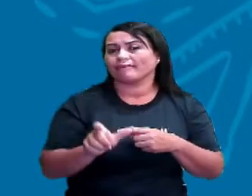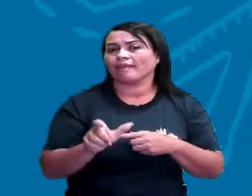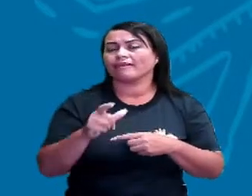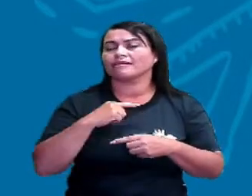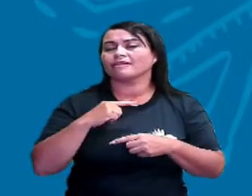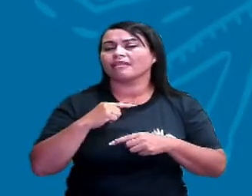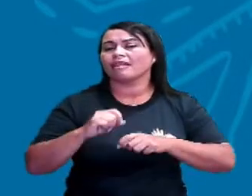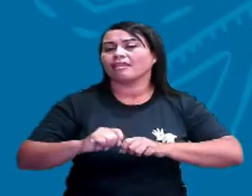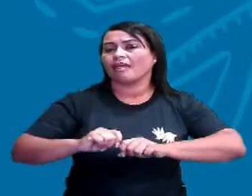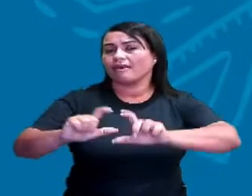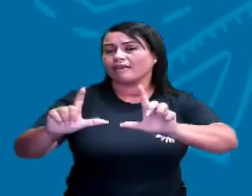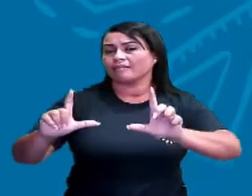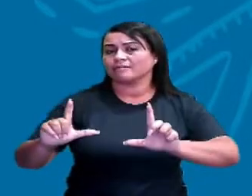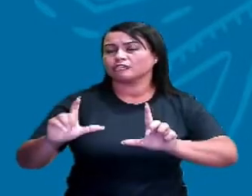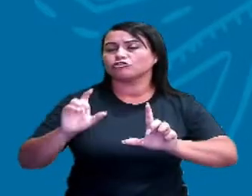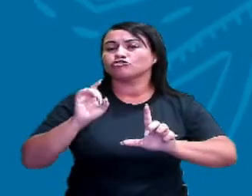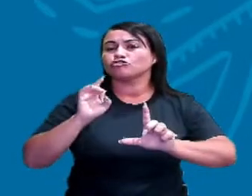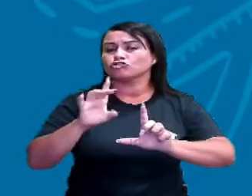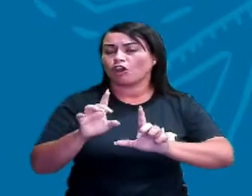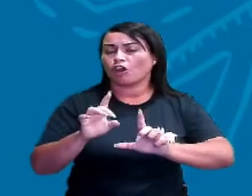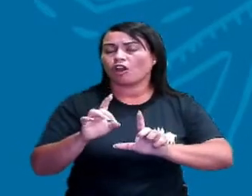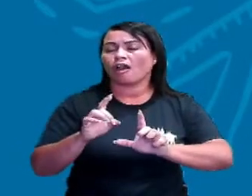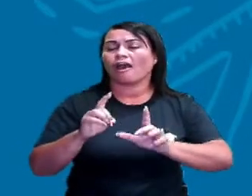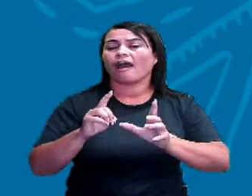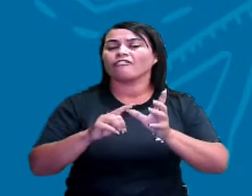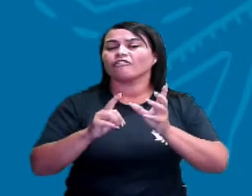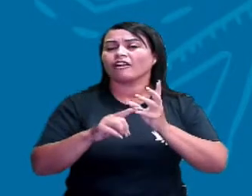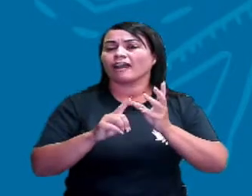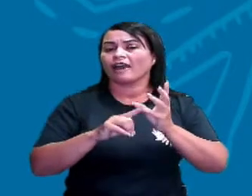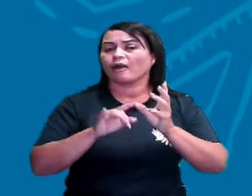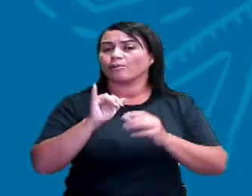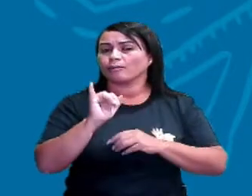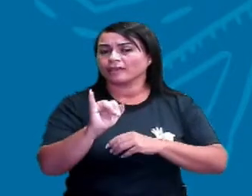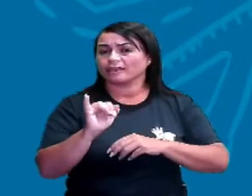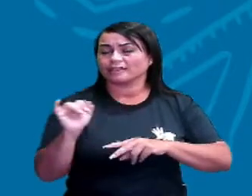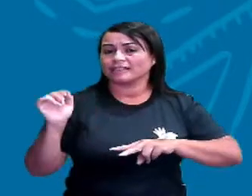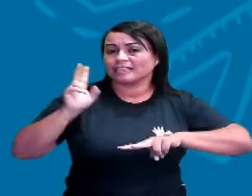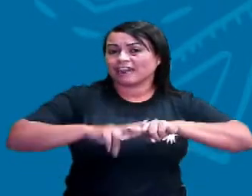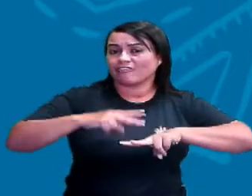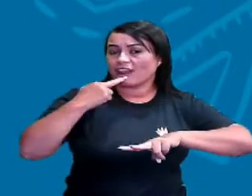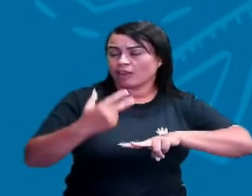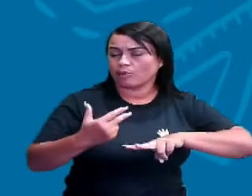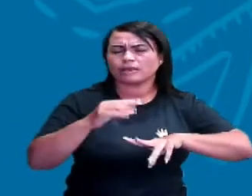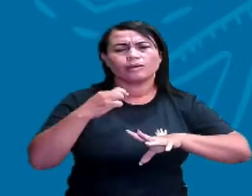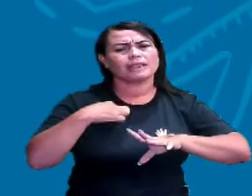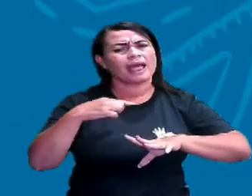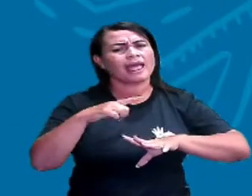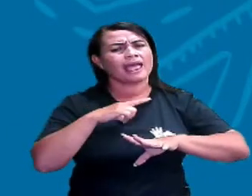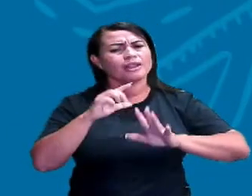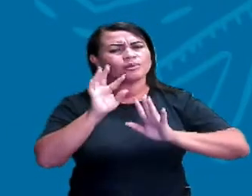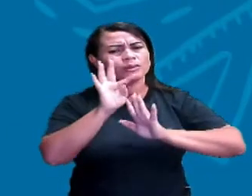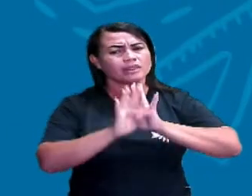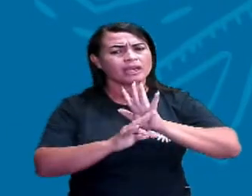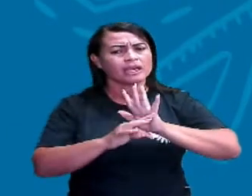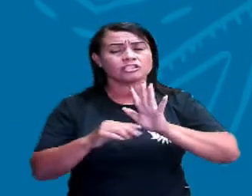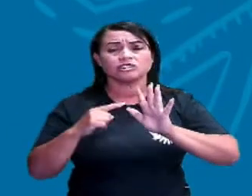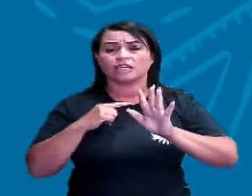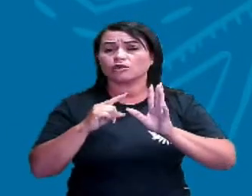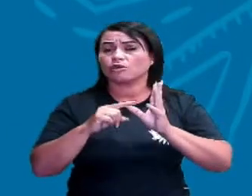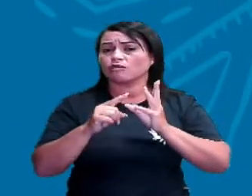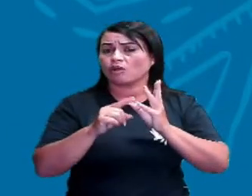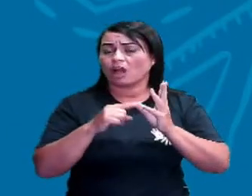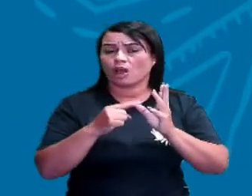aparece apenas a vogal I. E como um texto apenas com uma vogal a gente